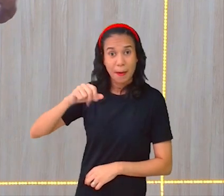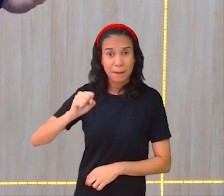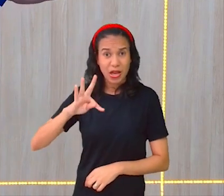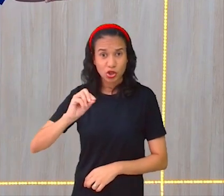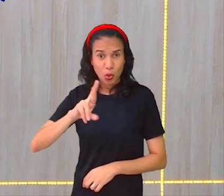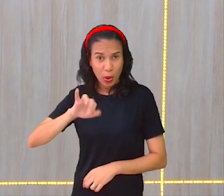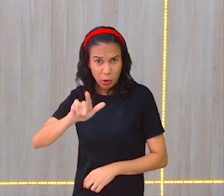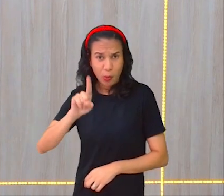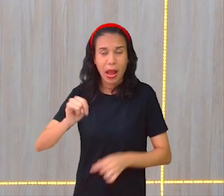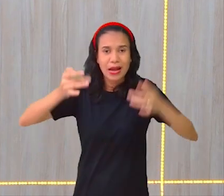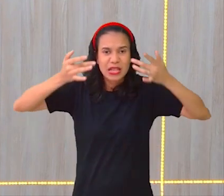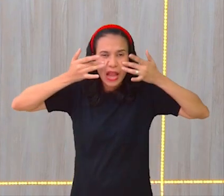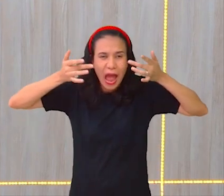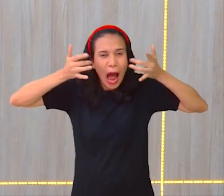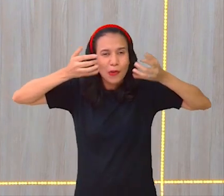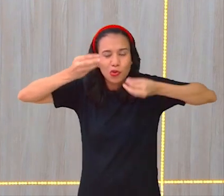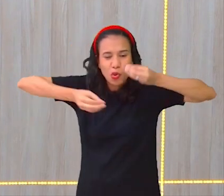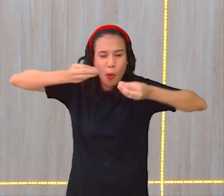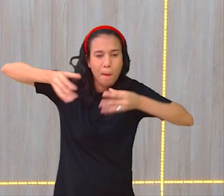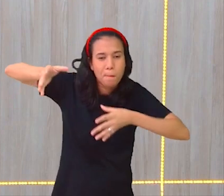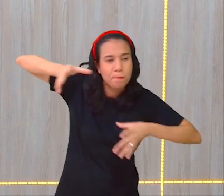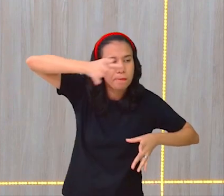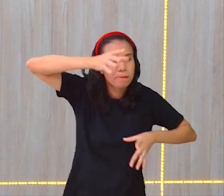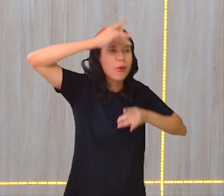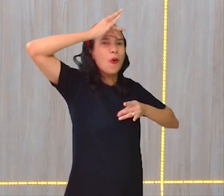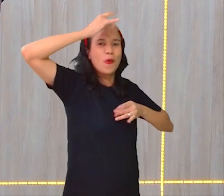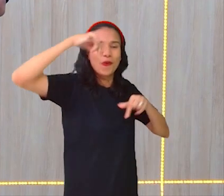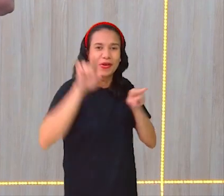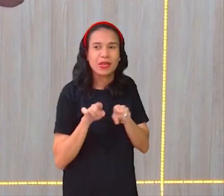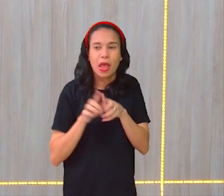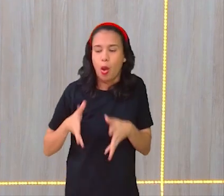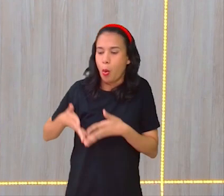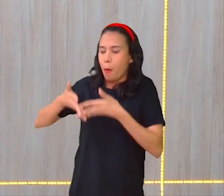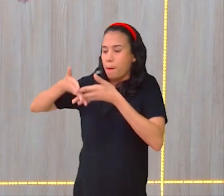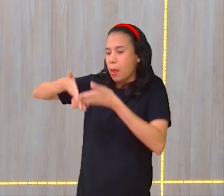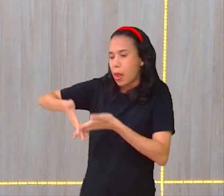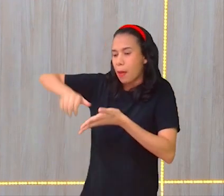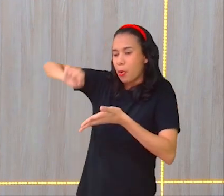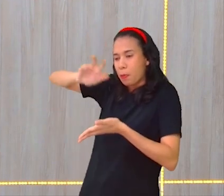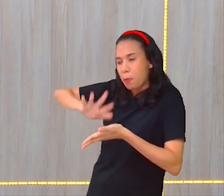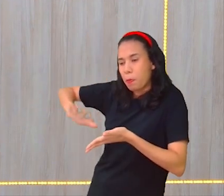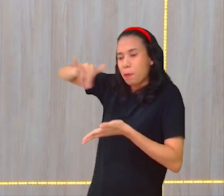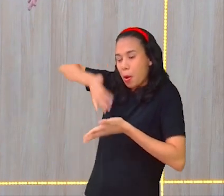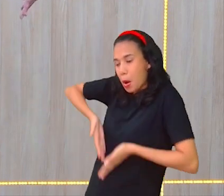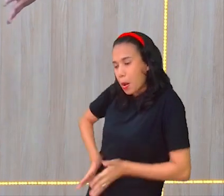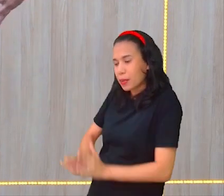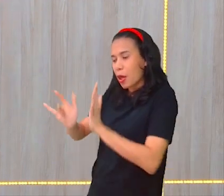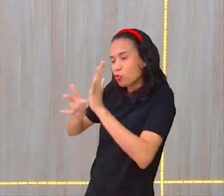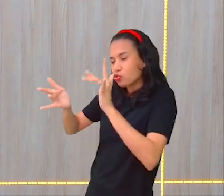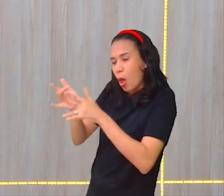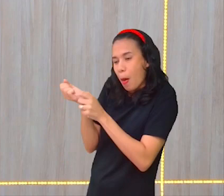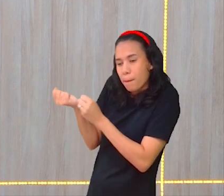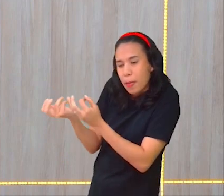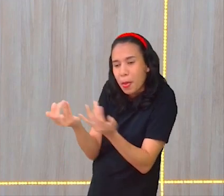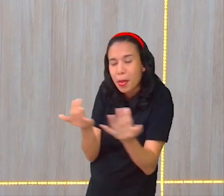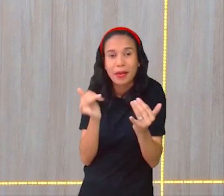ele havia encenações também, havia o presépio vivo, encenado ali, o nascimento de Jesus, né?